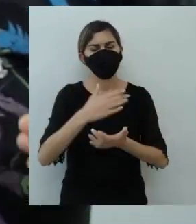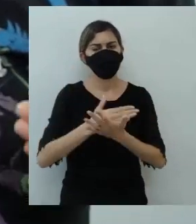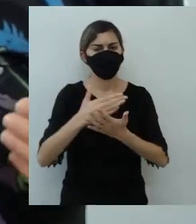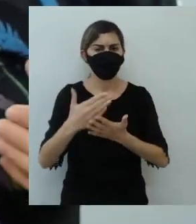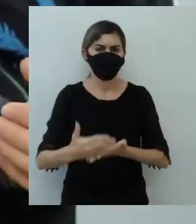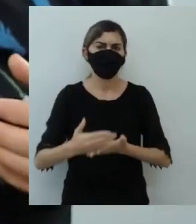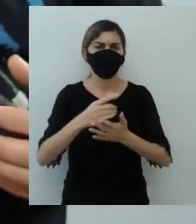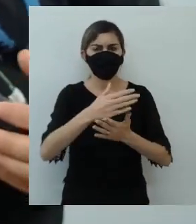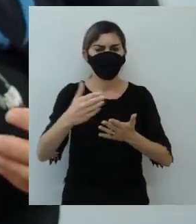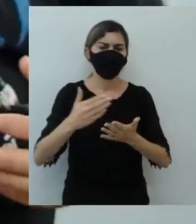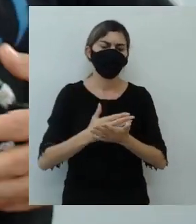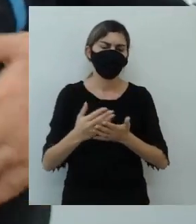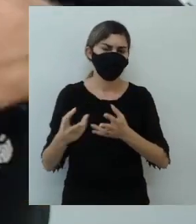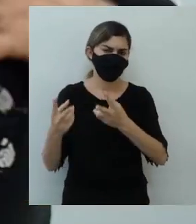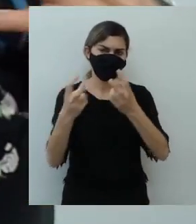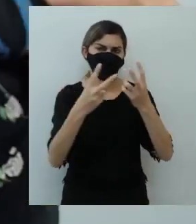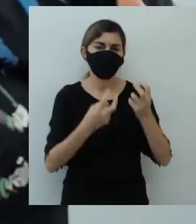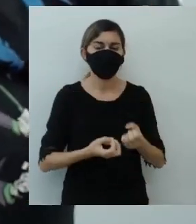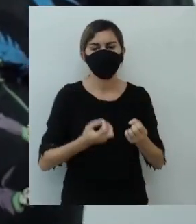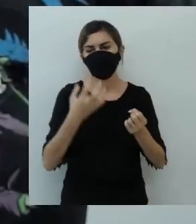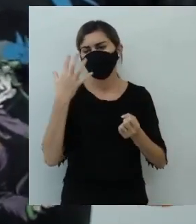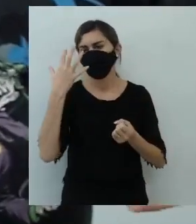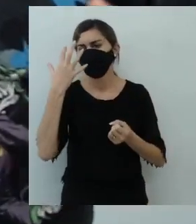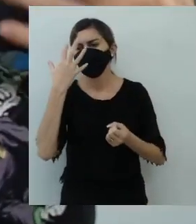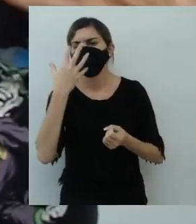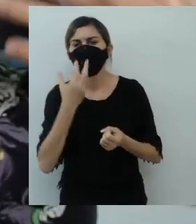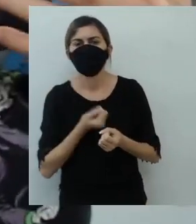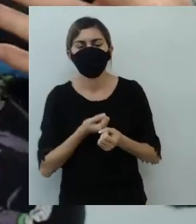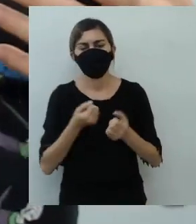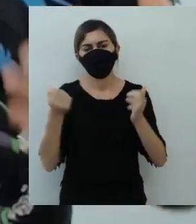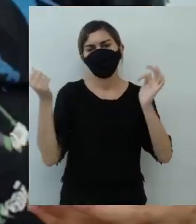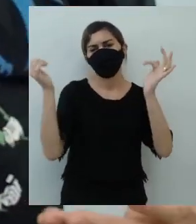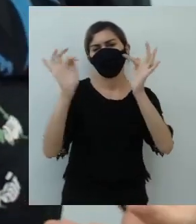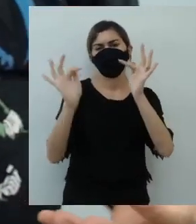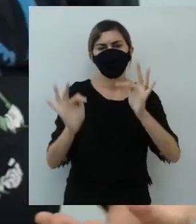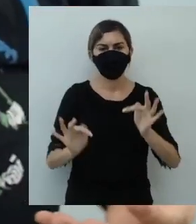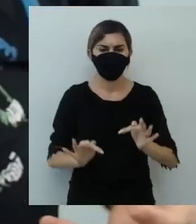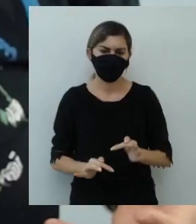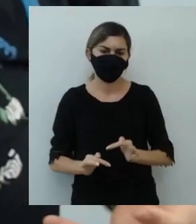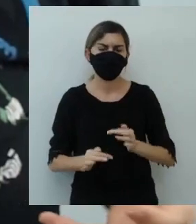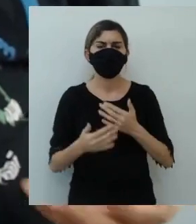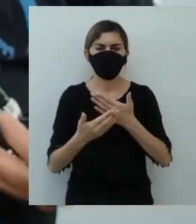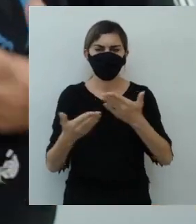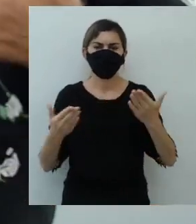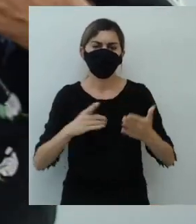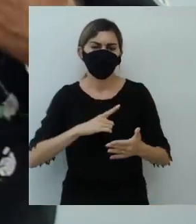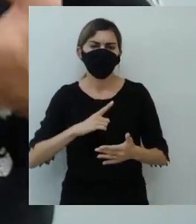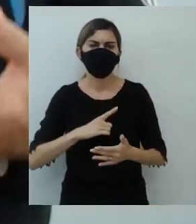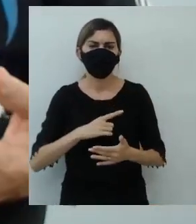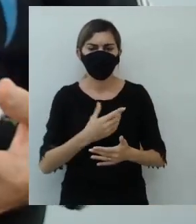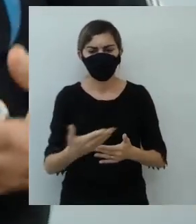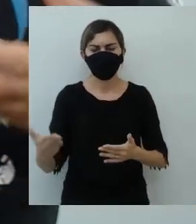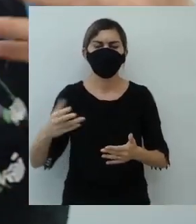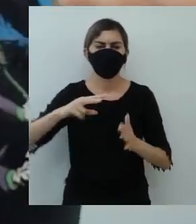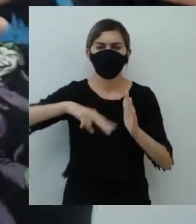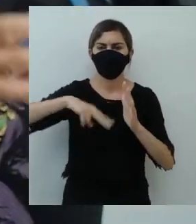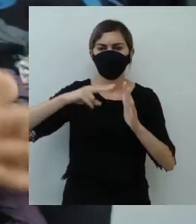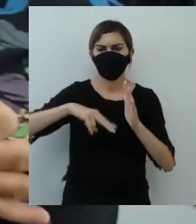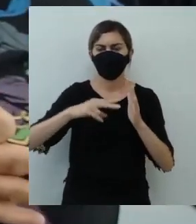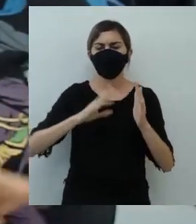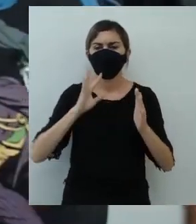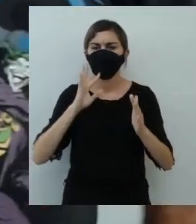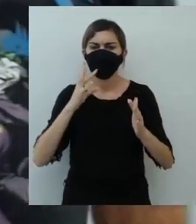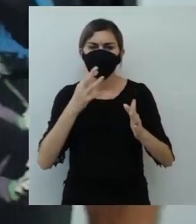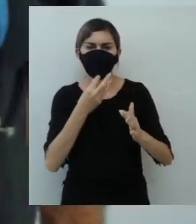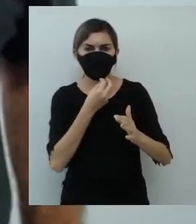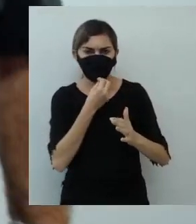Depois que você começa, você percebe o encantamento e a felicidade que você vai ter a cada leitura, a cada